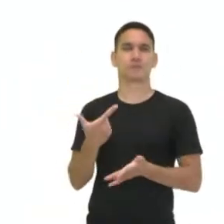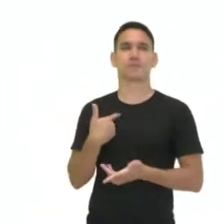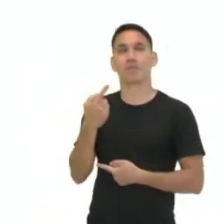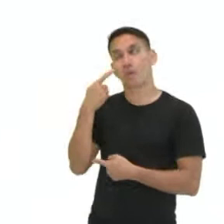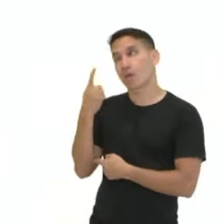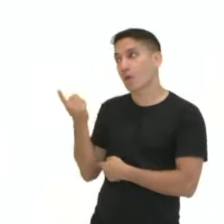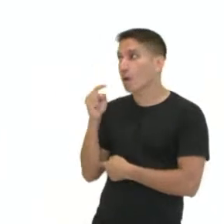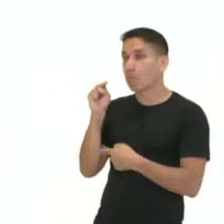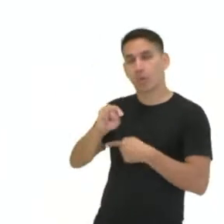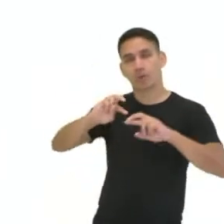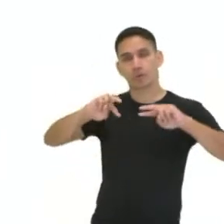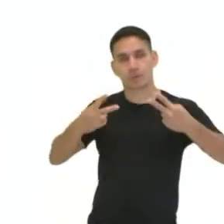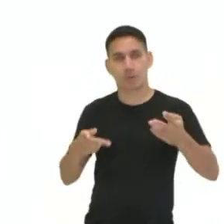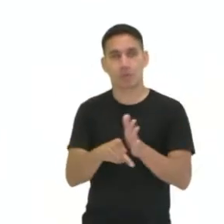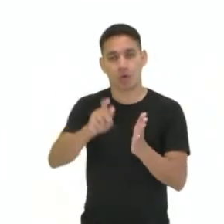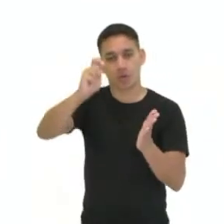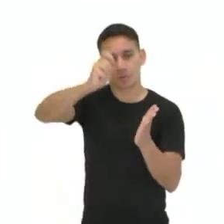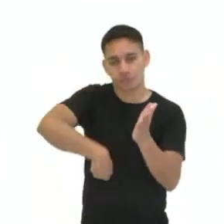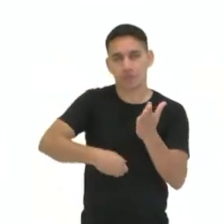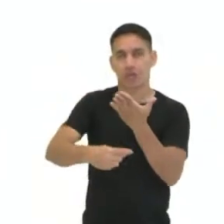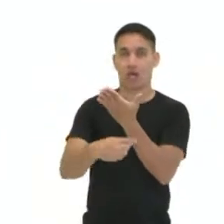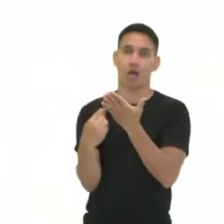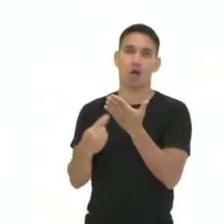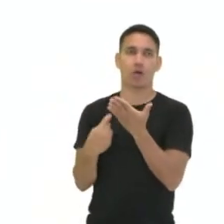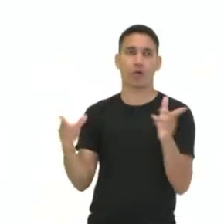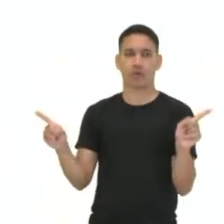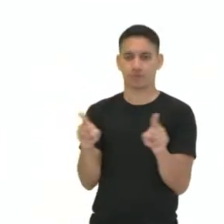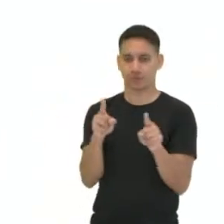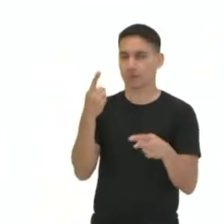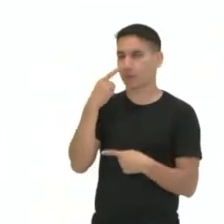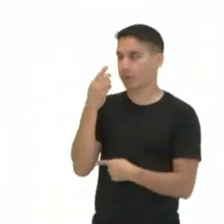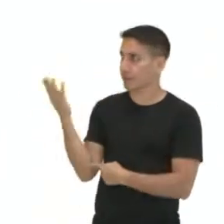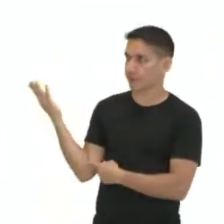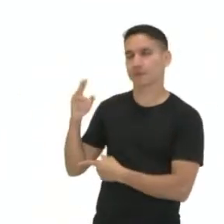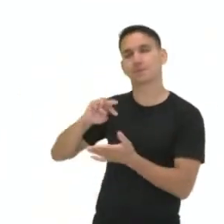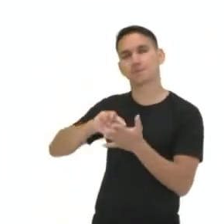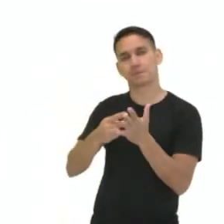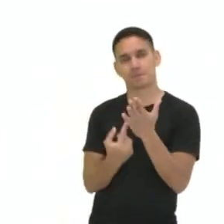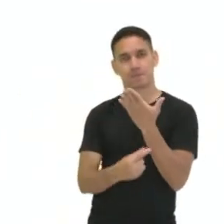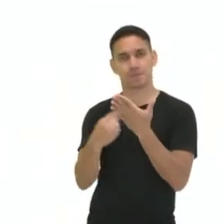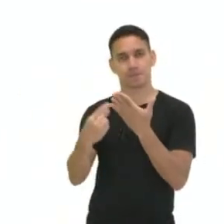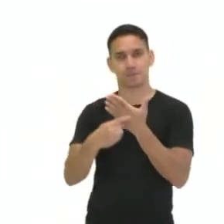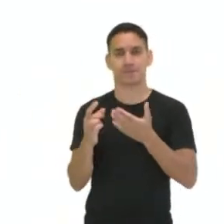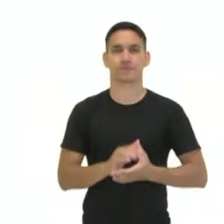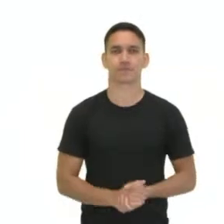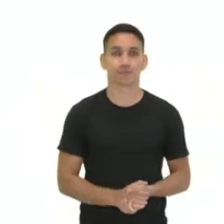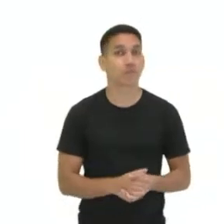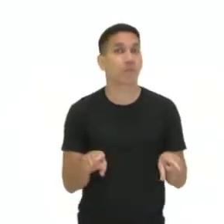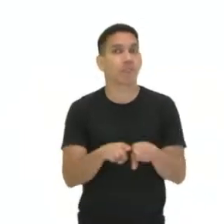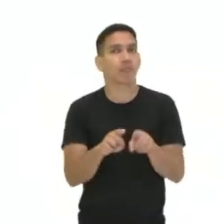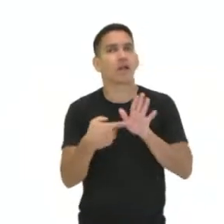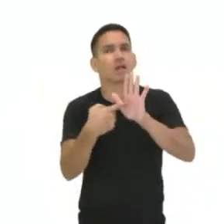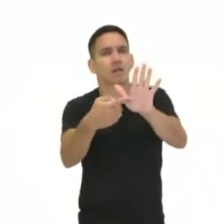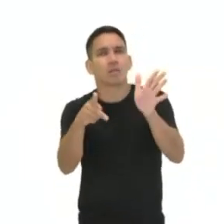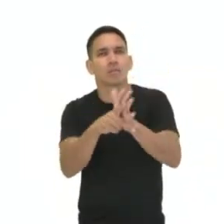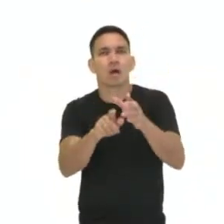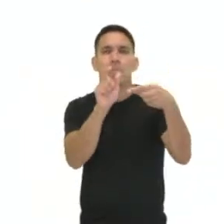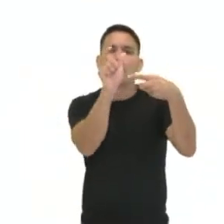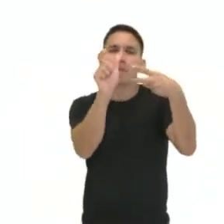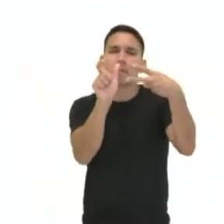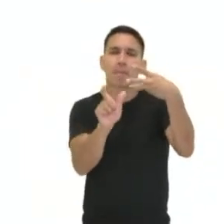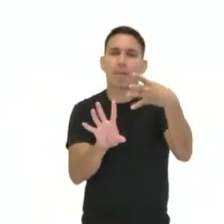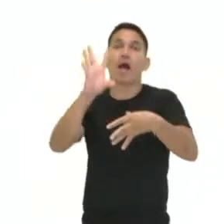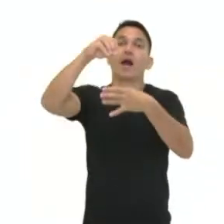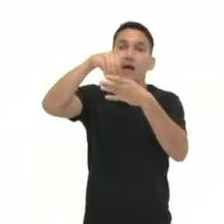meubolsofeliz.com.br e assinatura do Maurício, né, abreviada ali, se referindo ao Maurício de Souza. Então observem que nós temos as palavras que